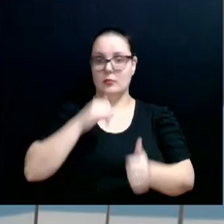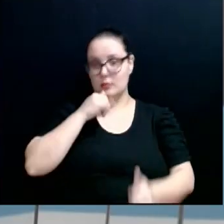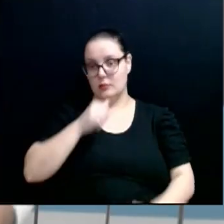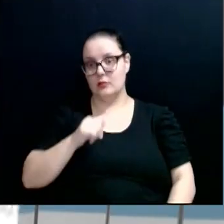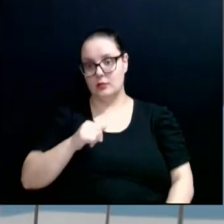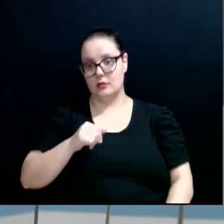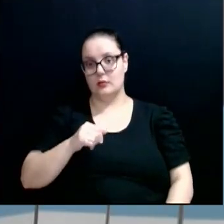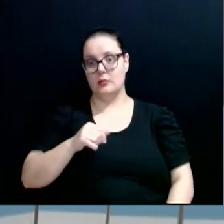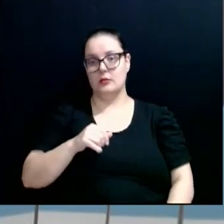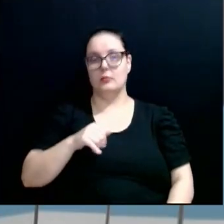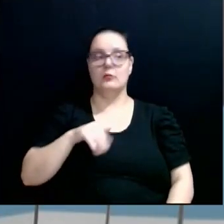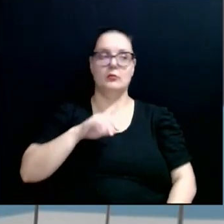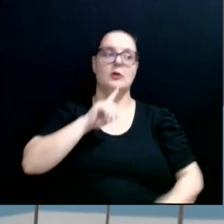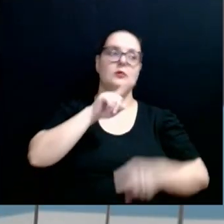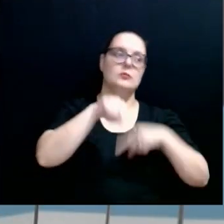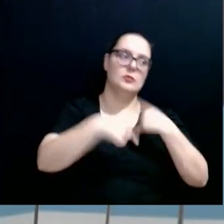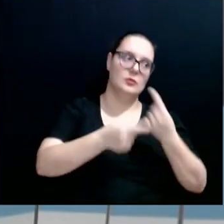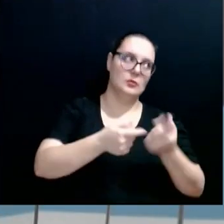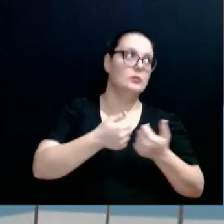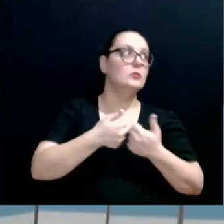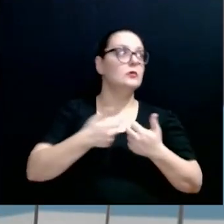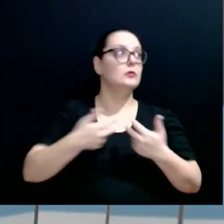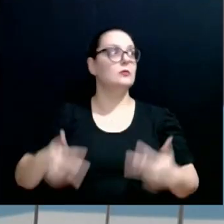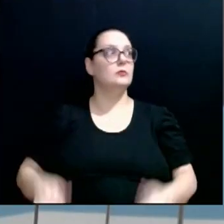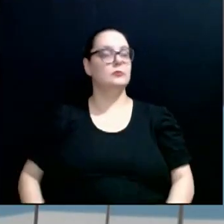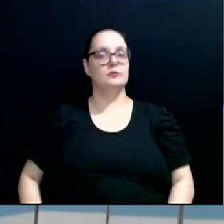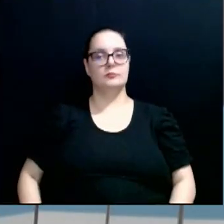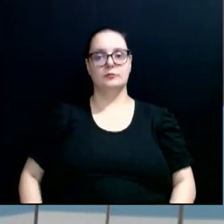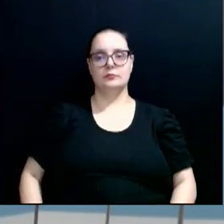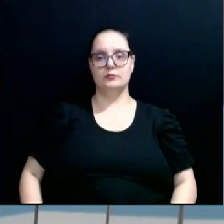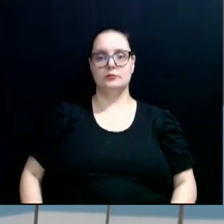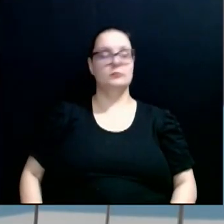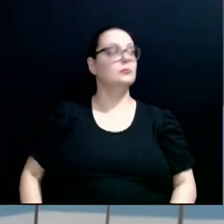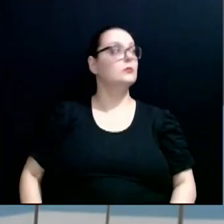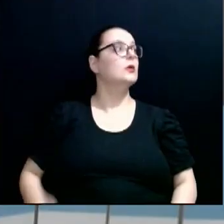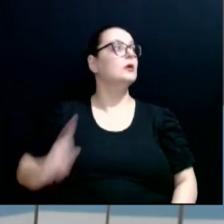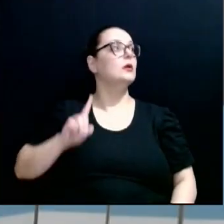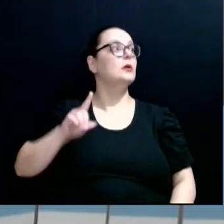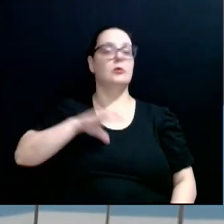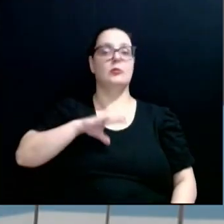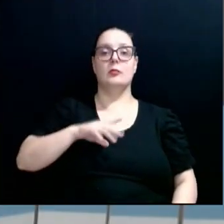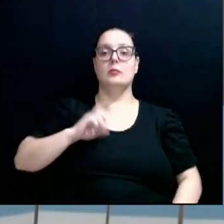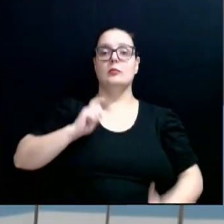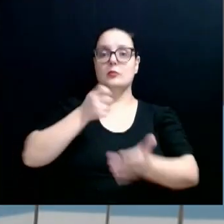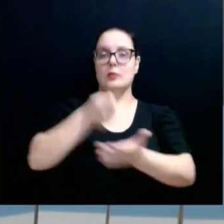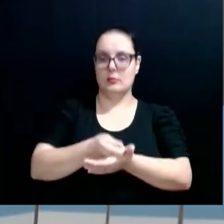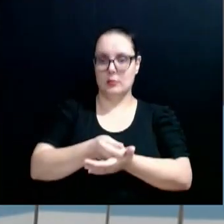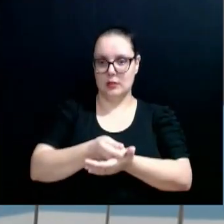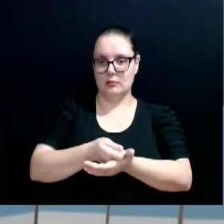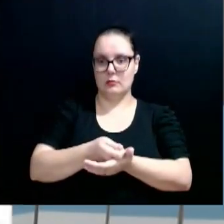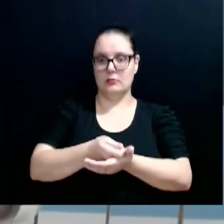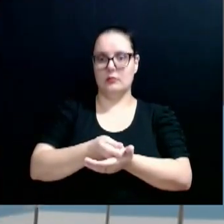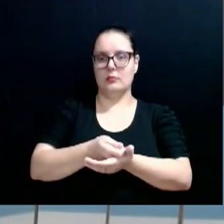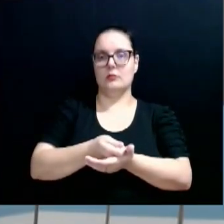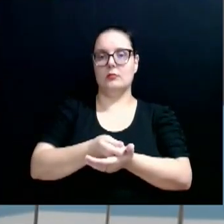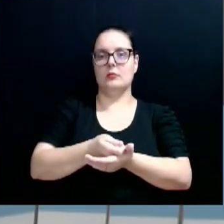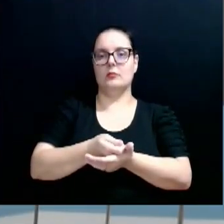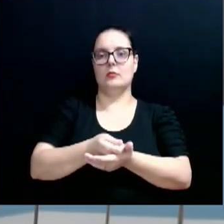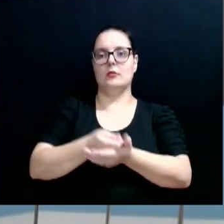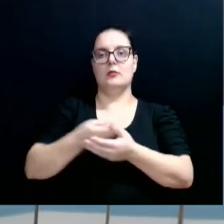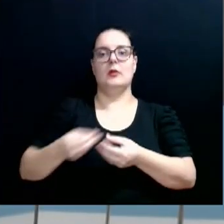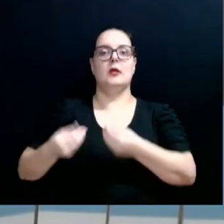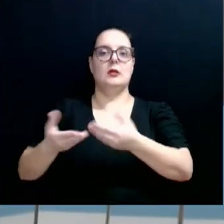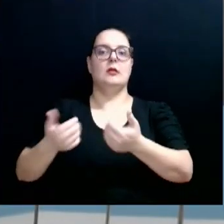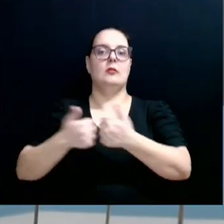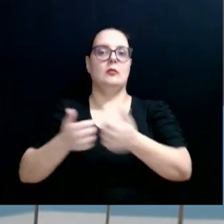veículos. Então, não é o município que vai financiar e passar o veículo para eles. Existe